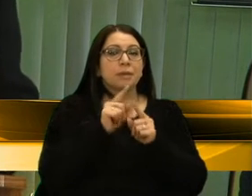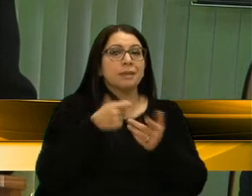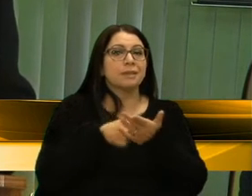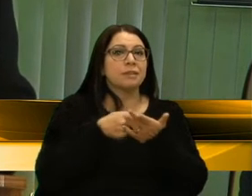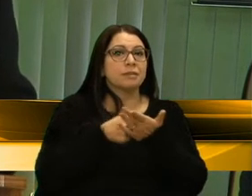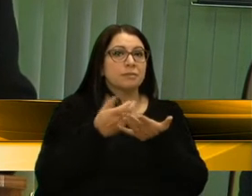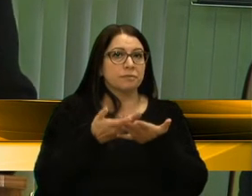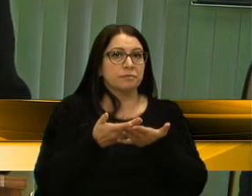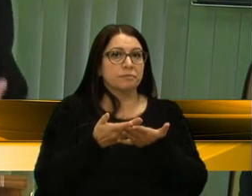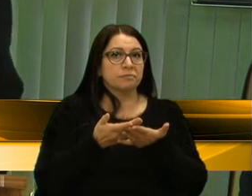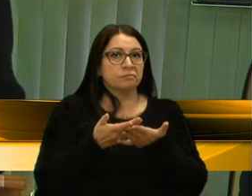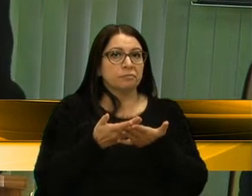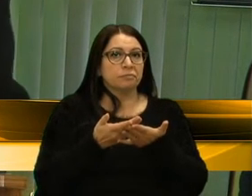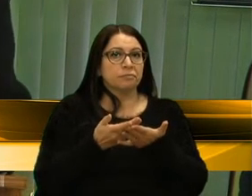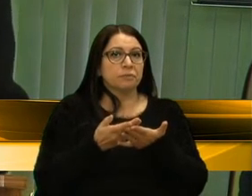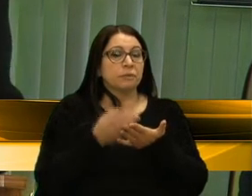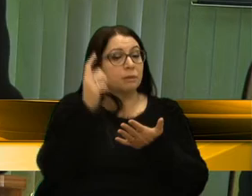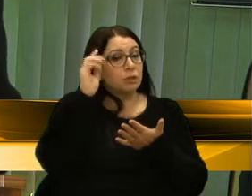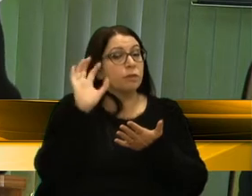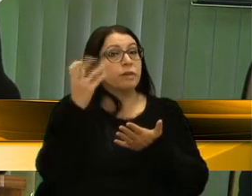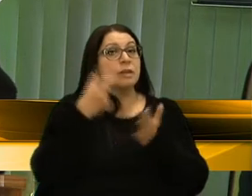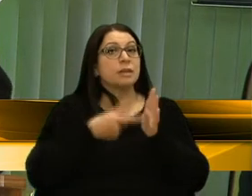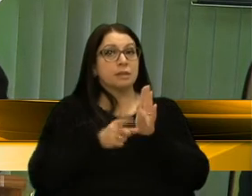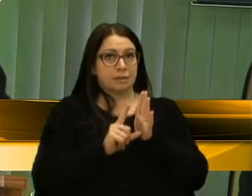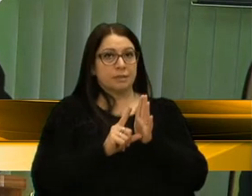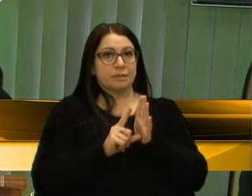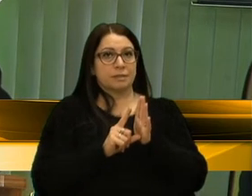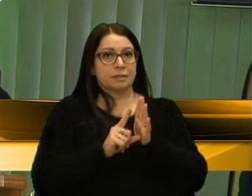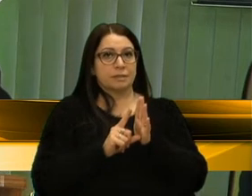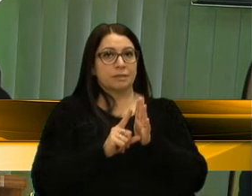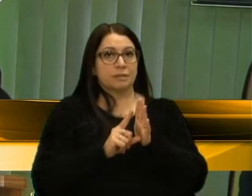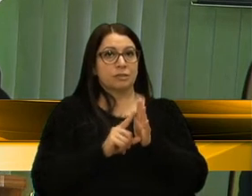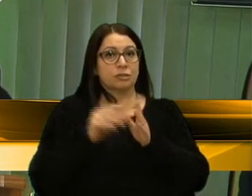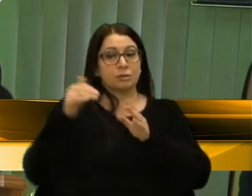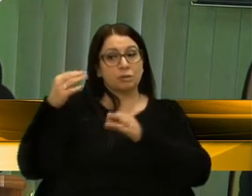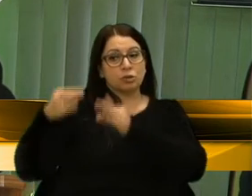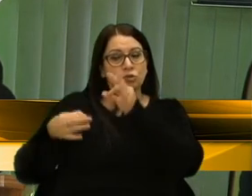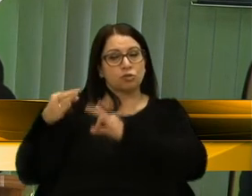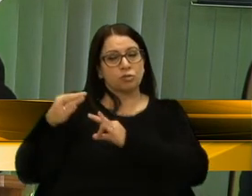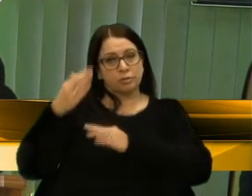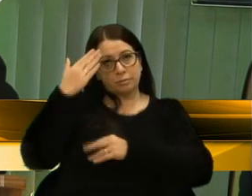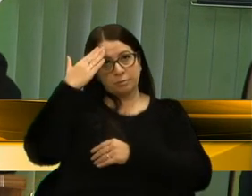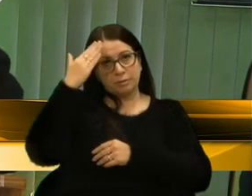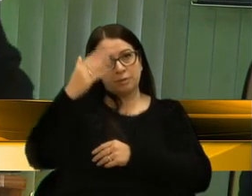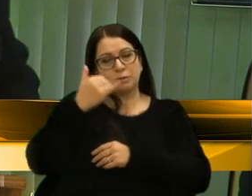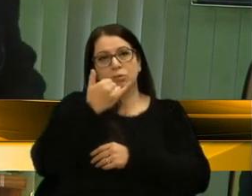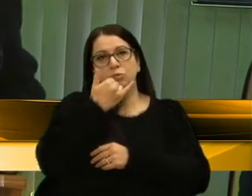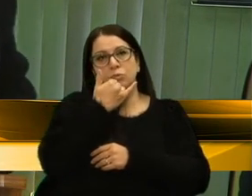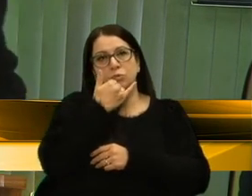tentar resolver antes de ir à judicialização. Muito obrigada, desculpe ter passado da hora.